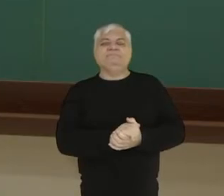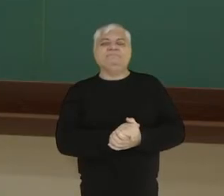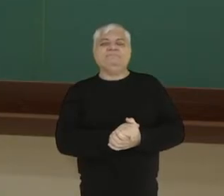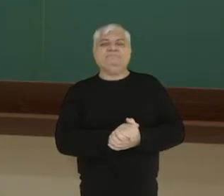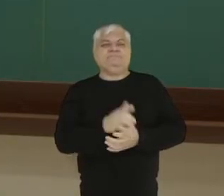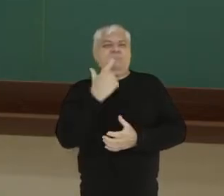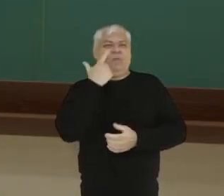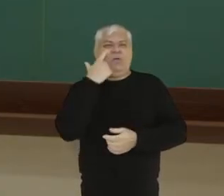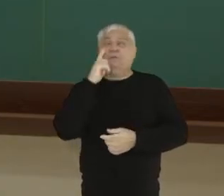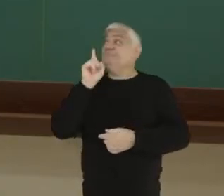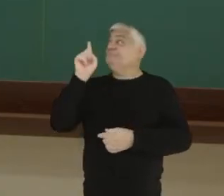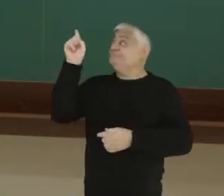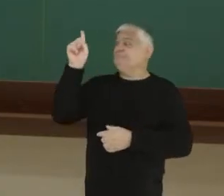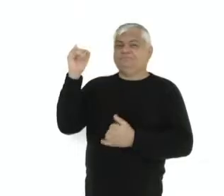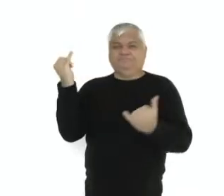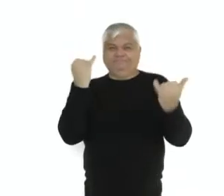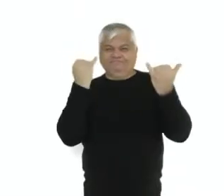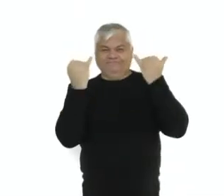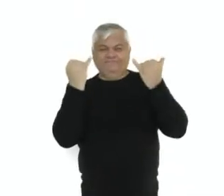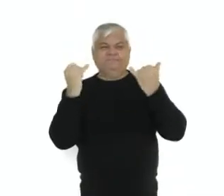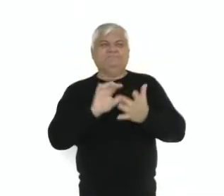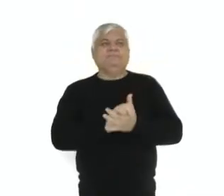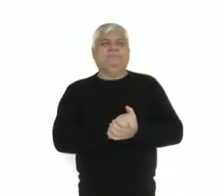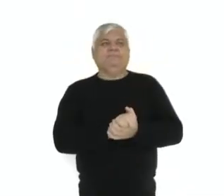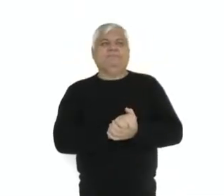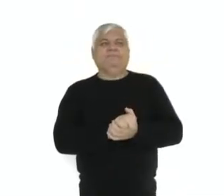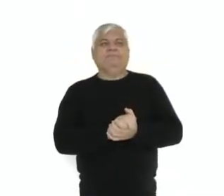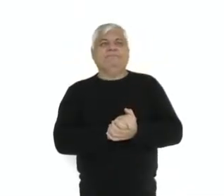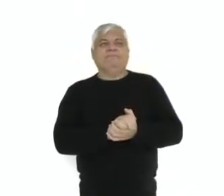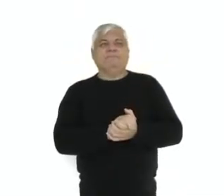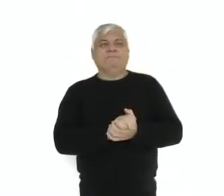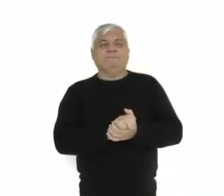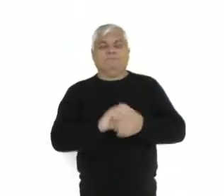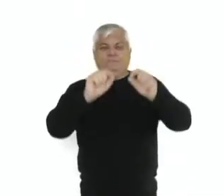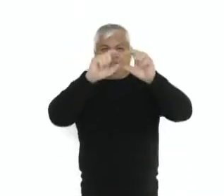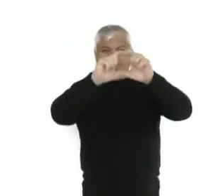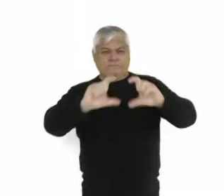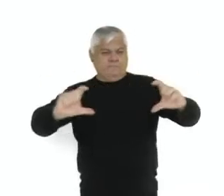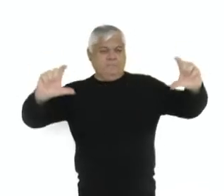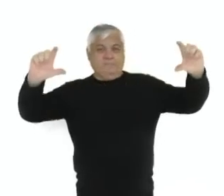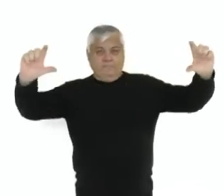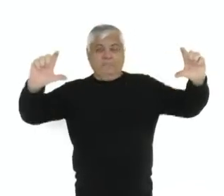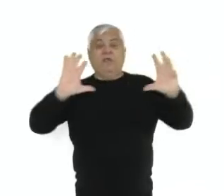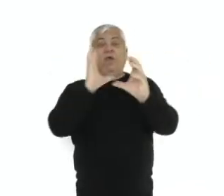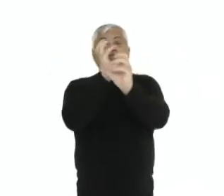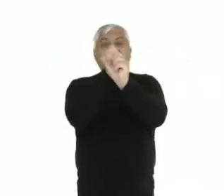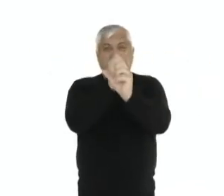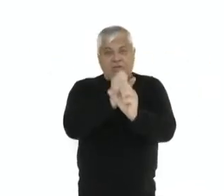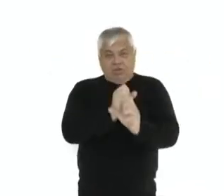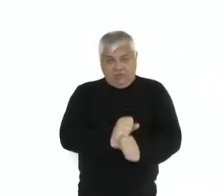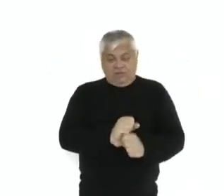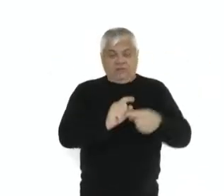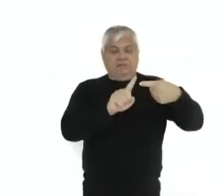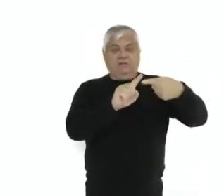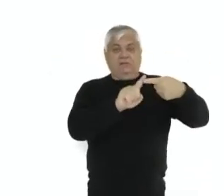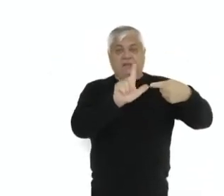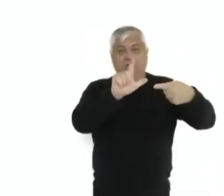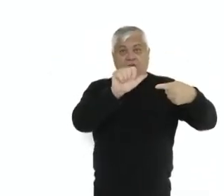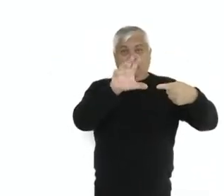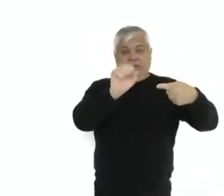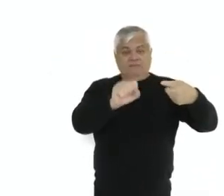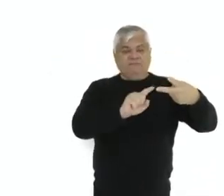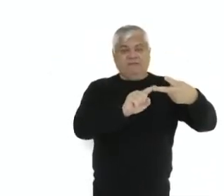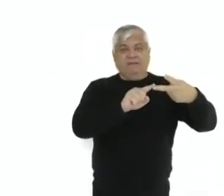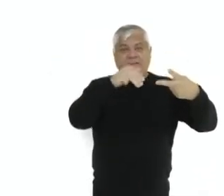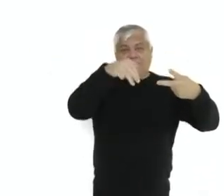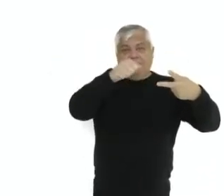Veja essas informações que eu tenho aqui. Os dados a seguir apresentam as notas de Lucas e de Mariana, na disciplina Língua